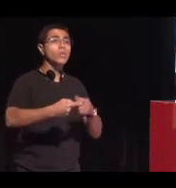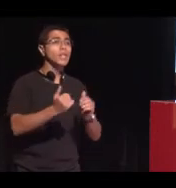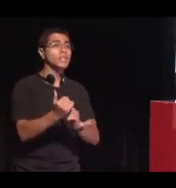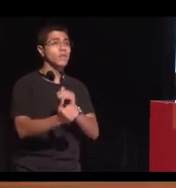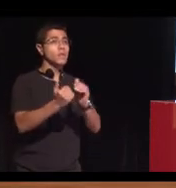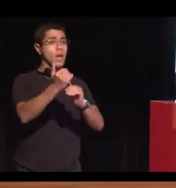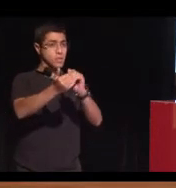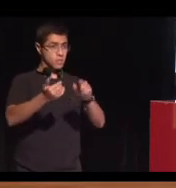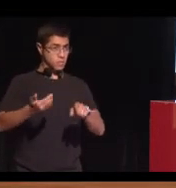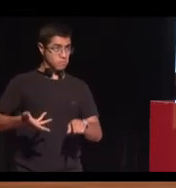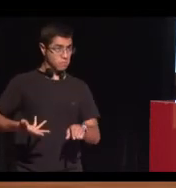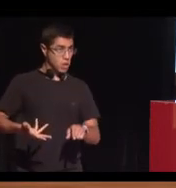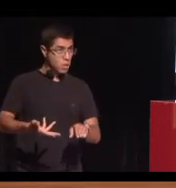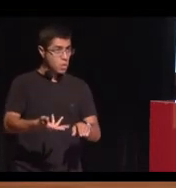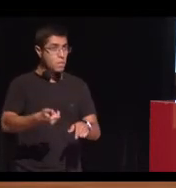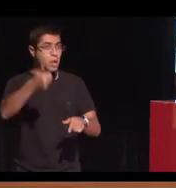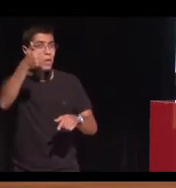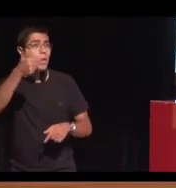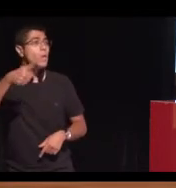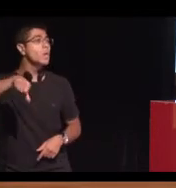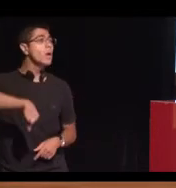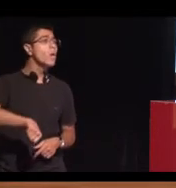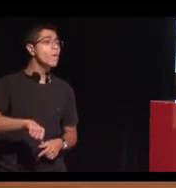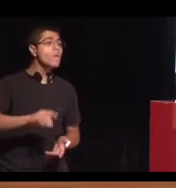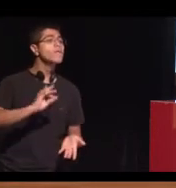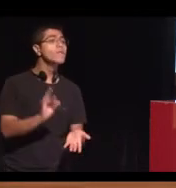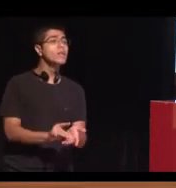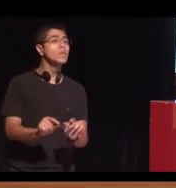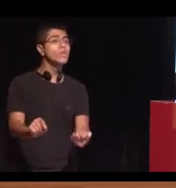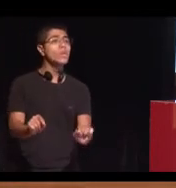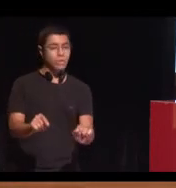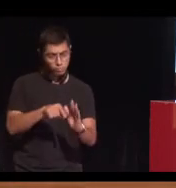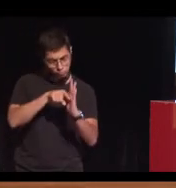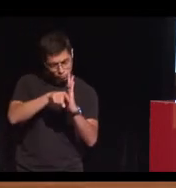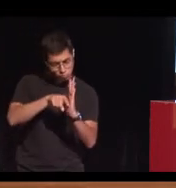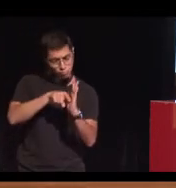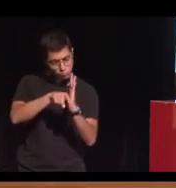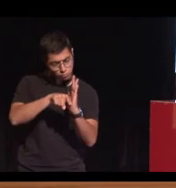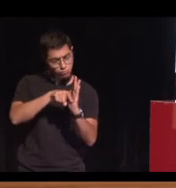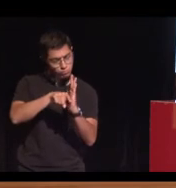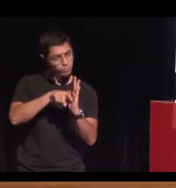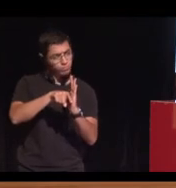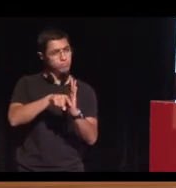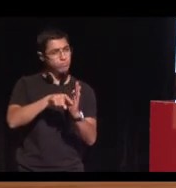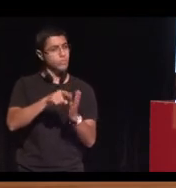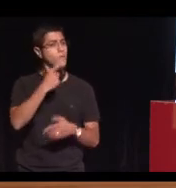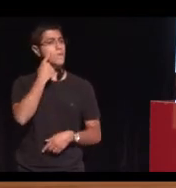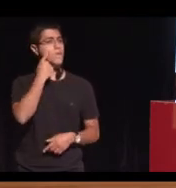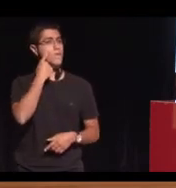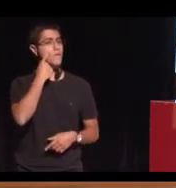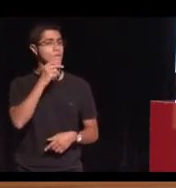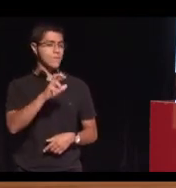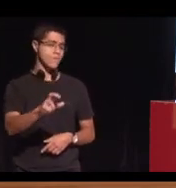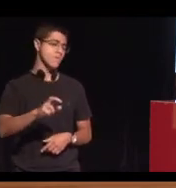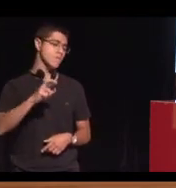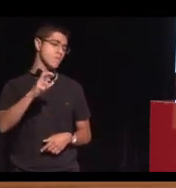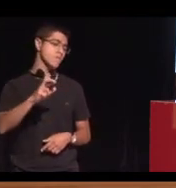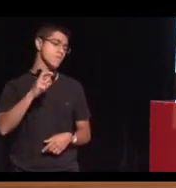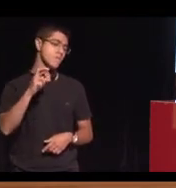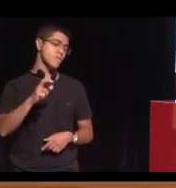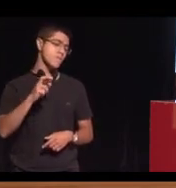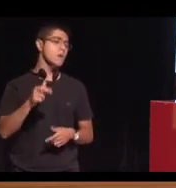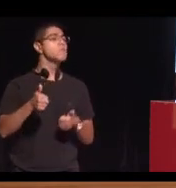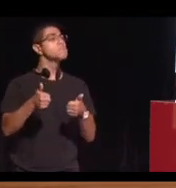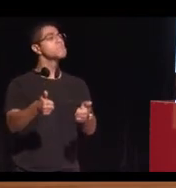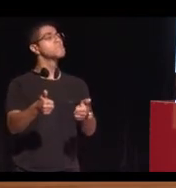melhorou. Aí, depois que a gente viu isso, né? A gente instrumentou, observou e começou a falar, beleza, essa